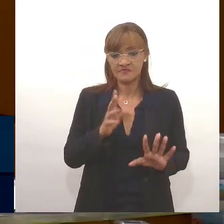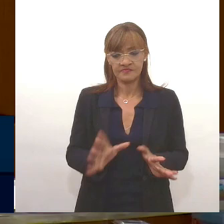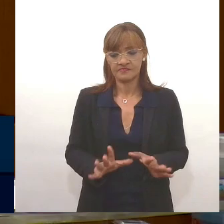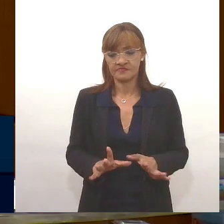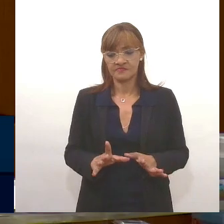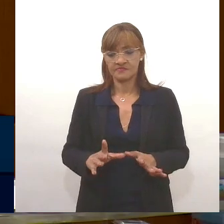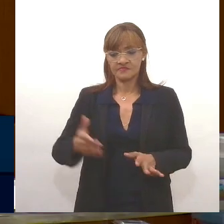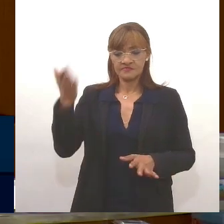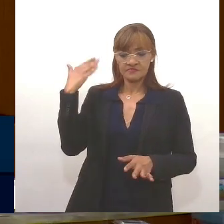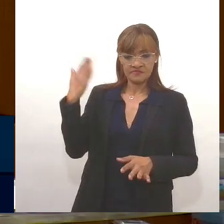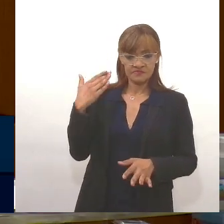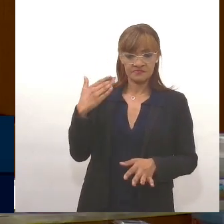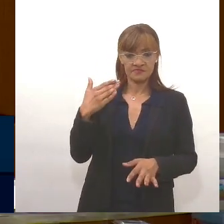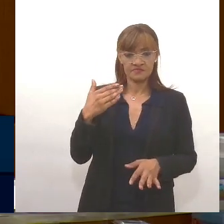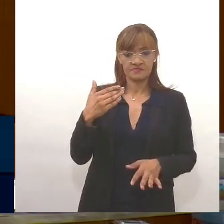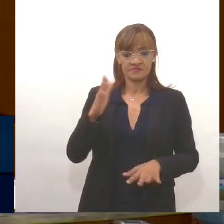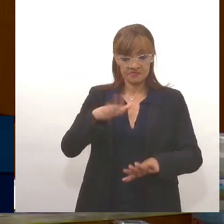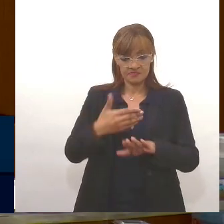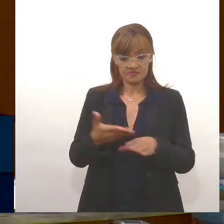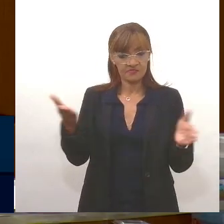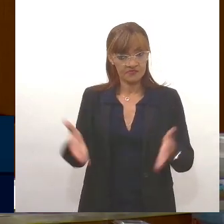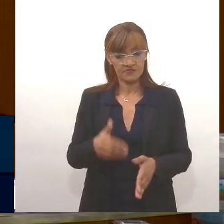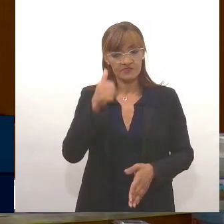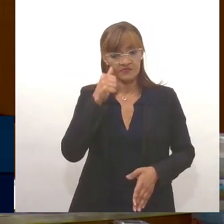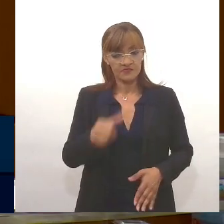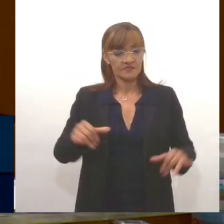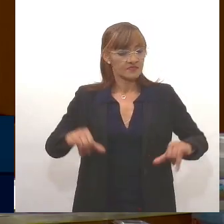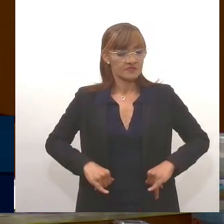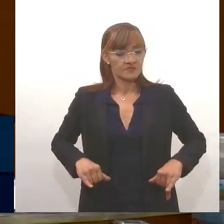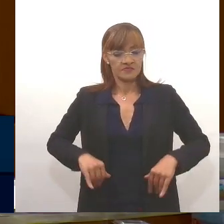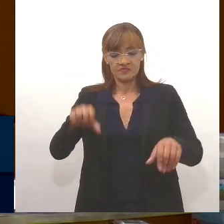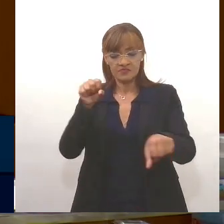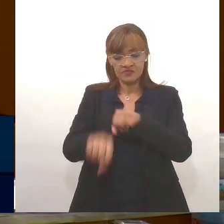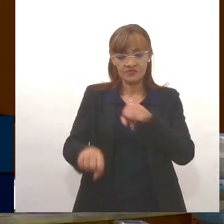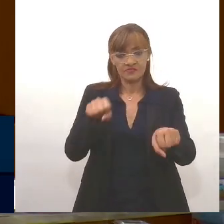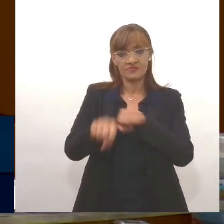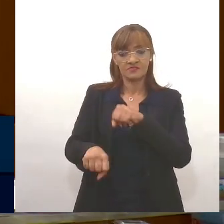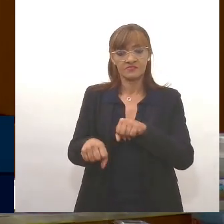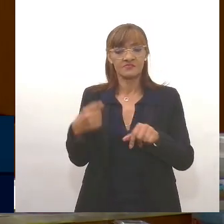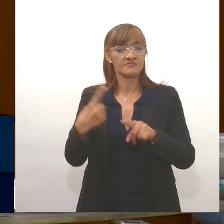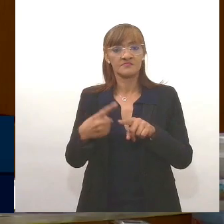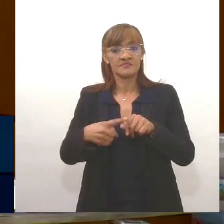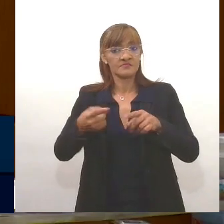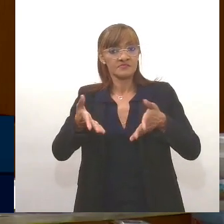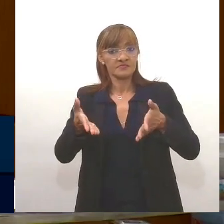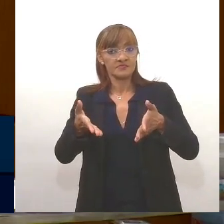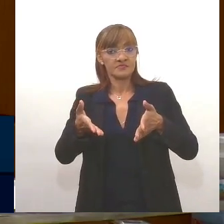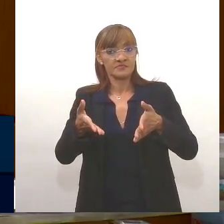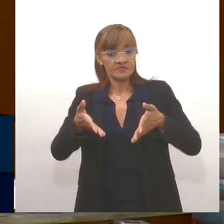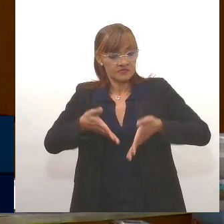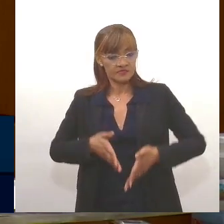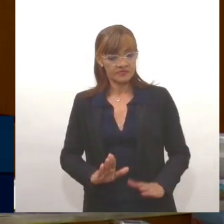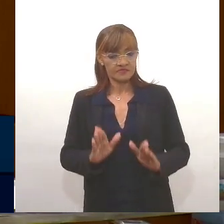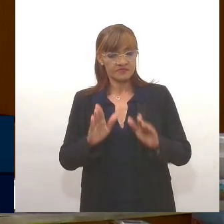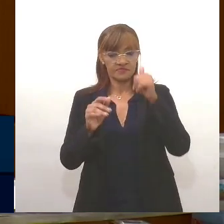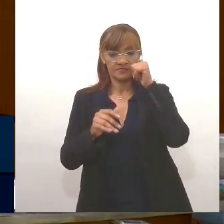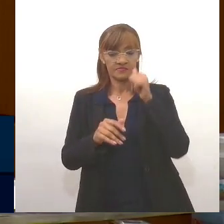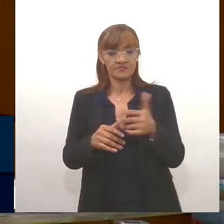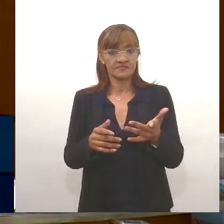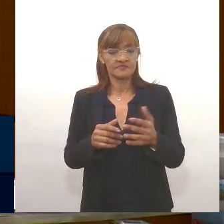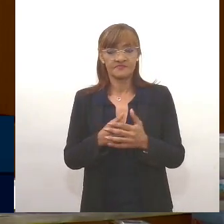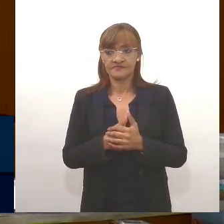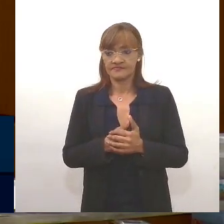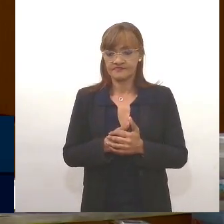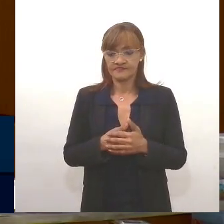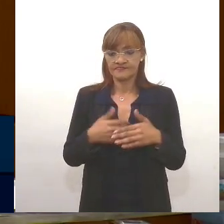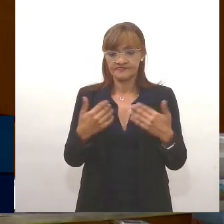e até hoje mulheres são assassinadas simplesmente por serem mulheres por tipo de comportamento o Brasil